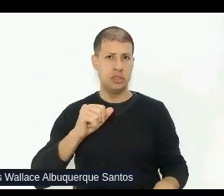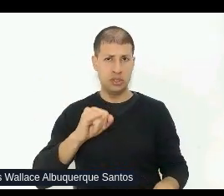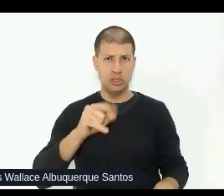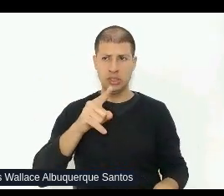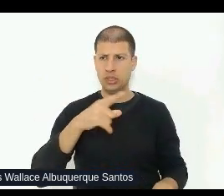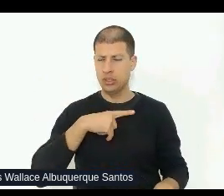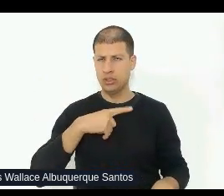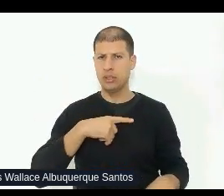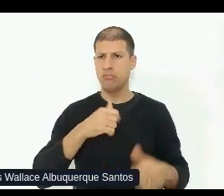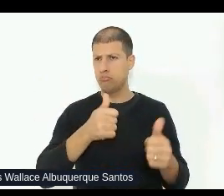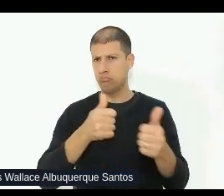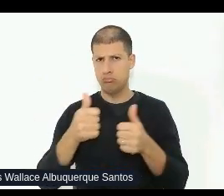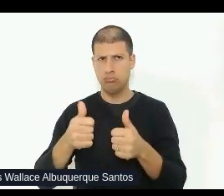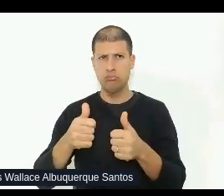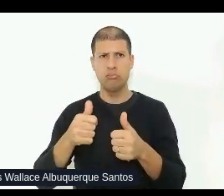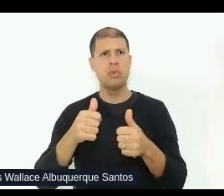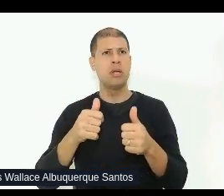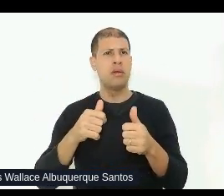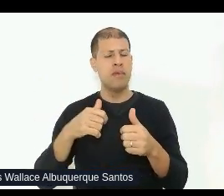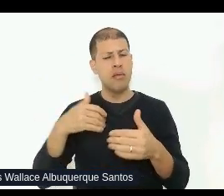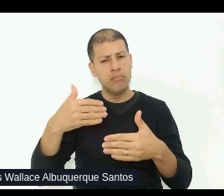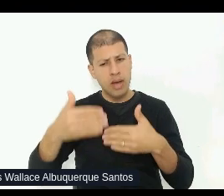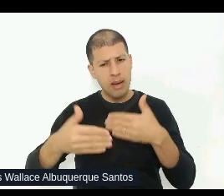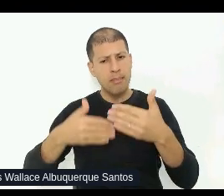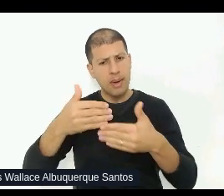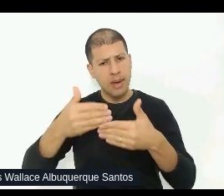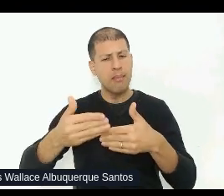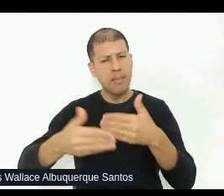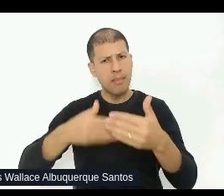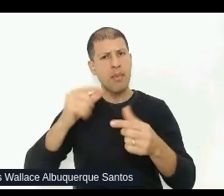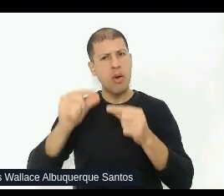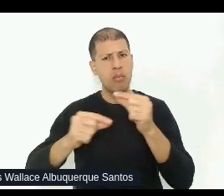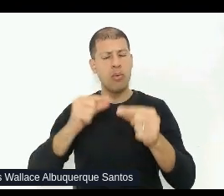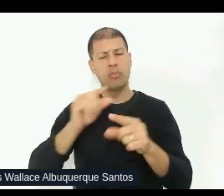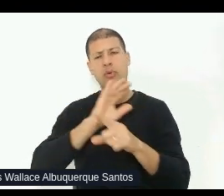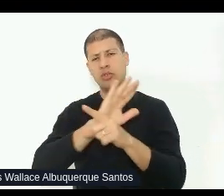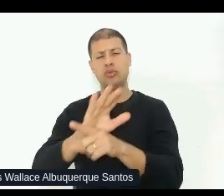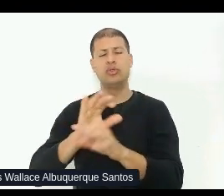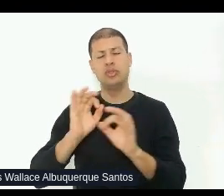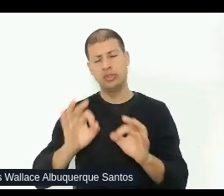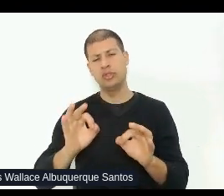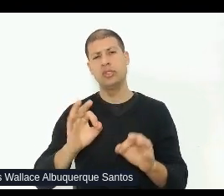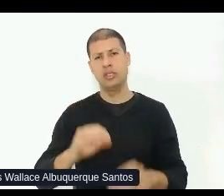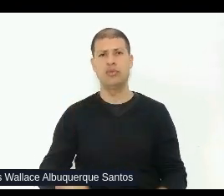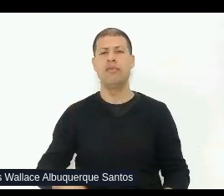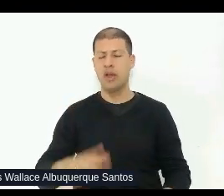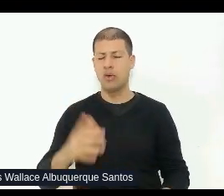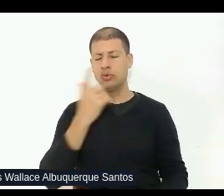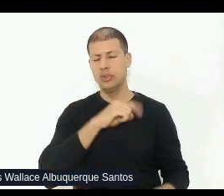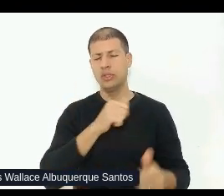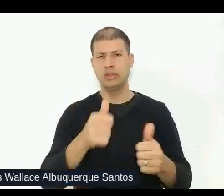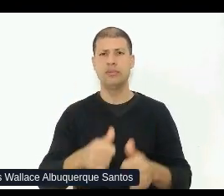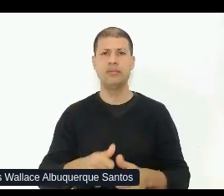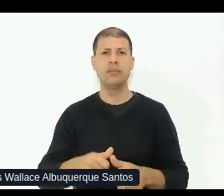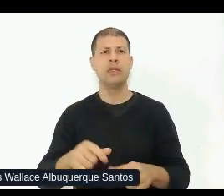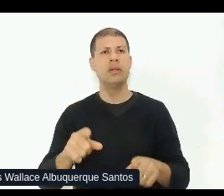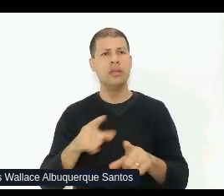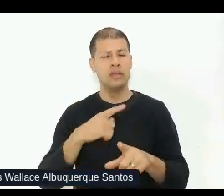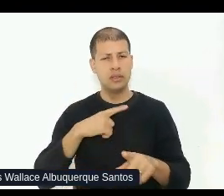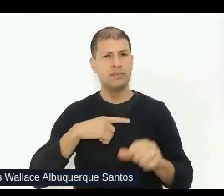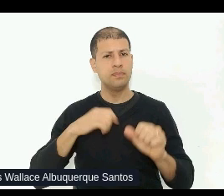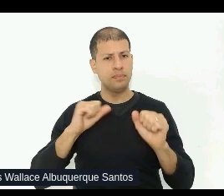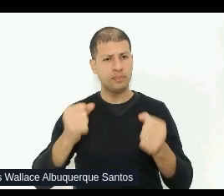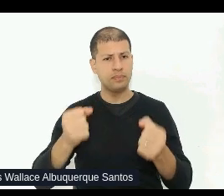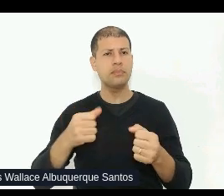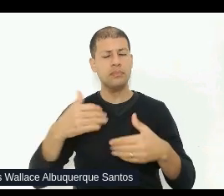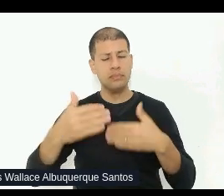legado, vai construindo aos poucos, vai fazendo a diferença. Como eu falei, se você tem vontade mesmo, vai fazendo, vai pegando o